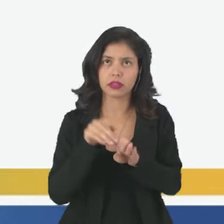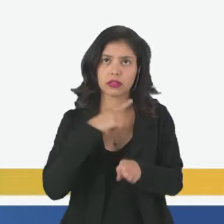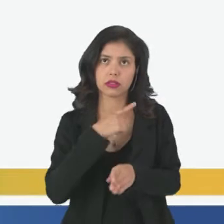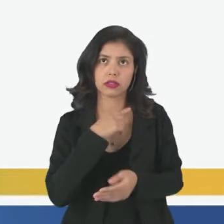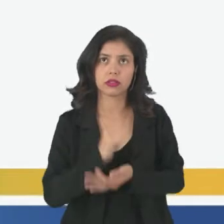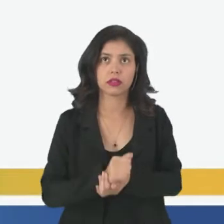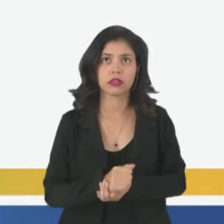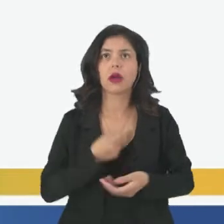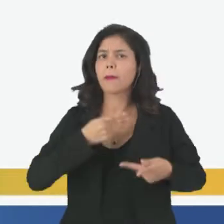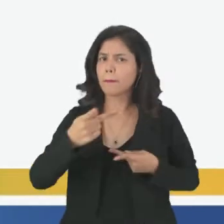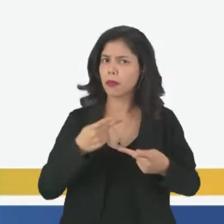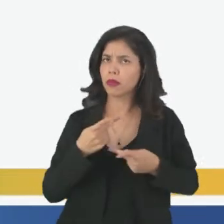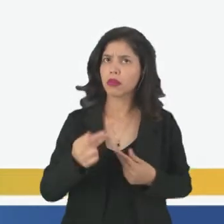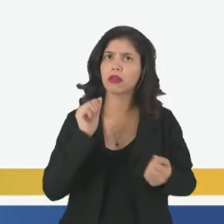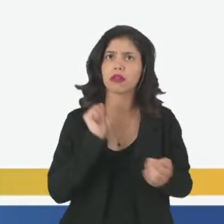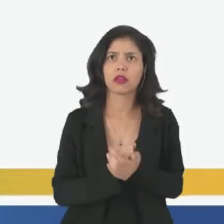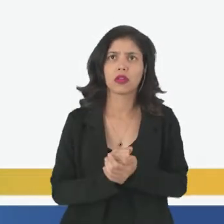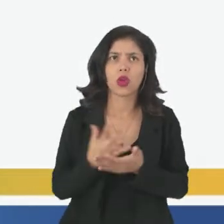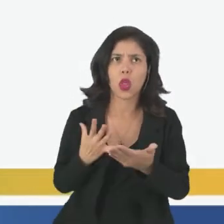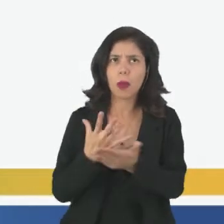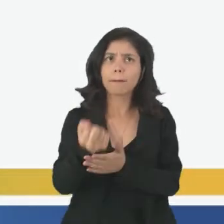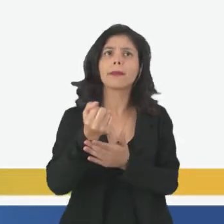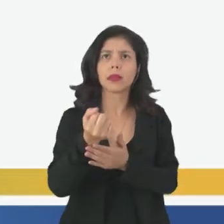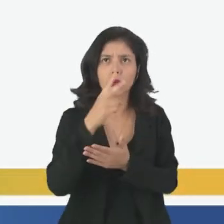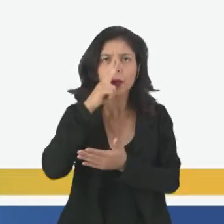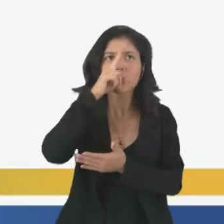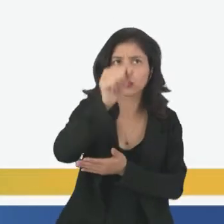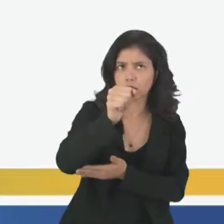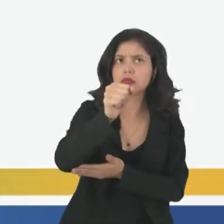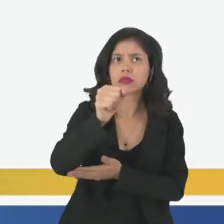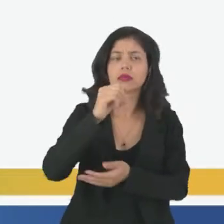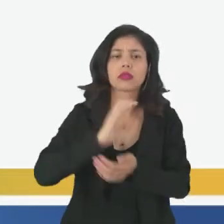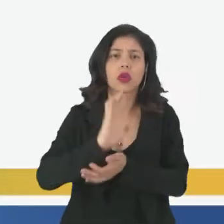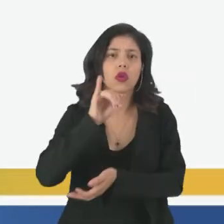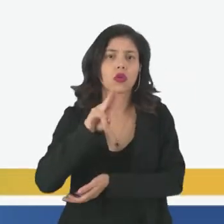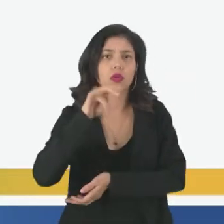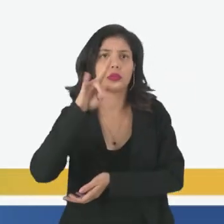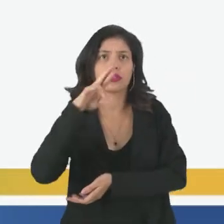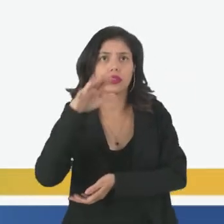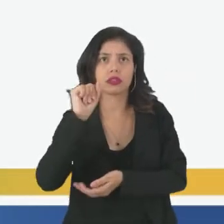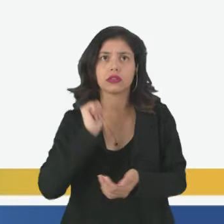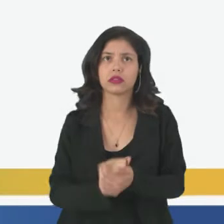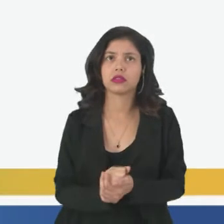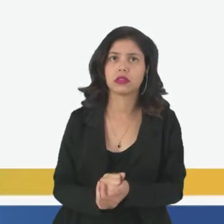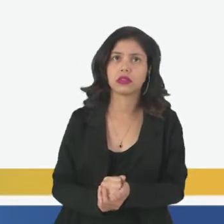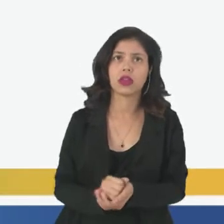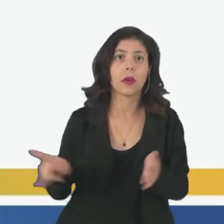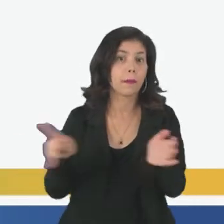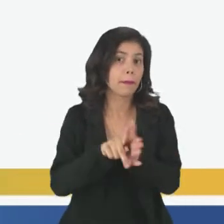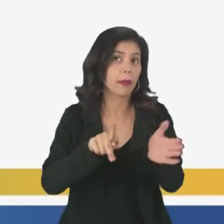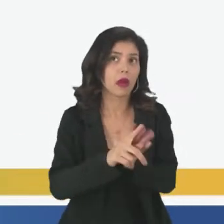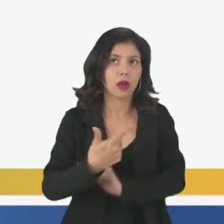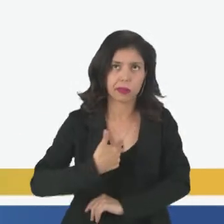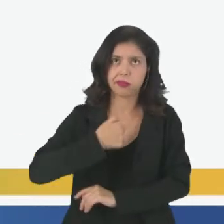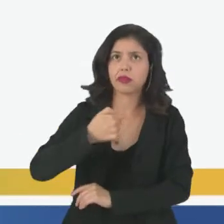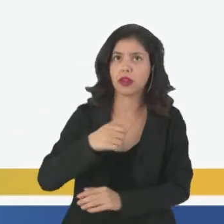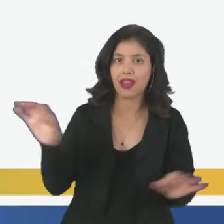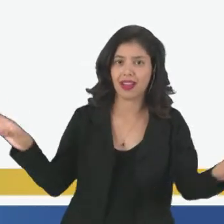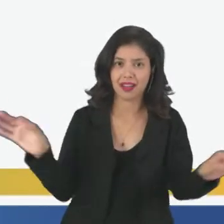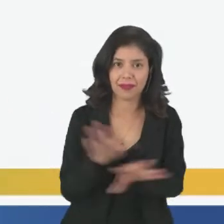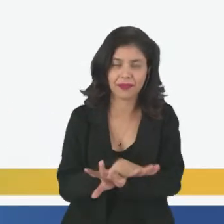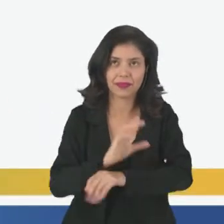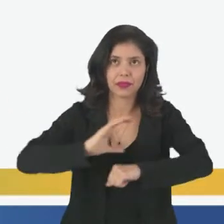suposto plano para a tomada do poder pelos comunistas. Isso foi pretexto para que Getúlio Vargas derrubasse